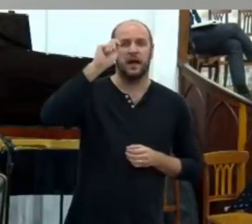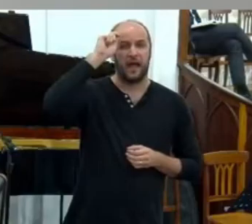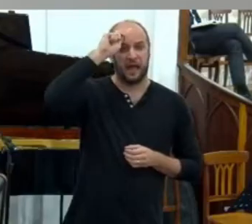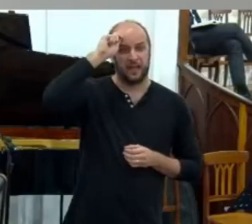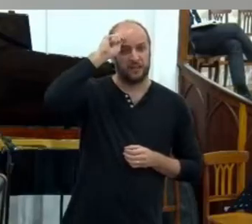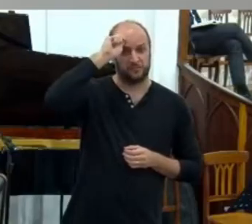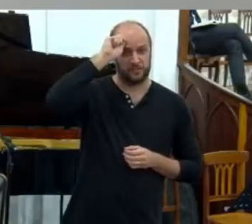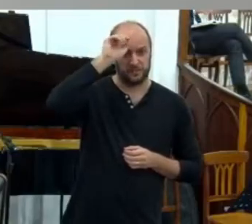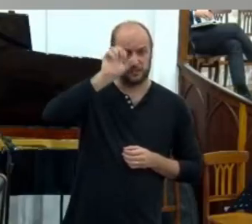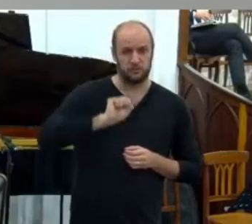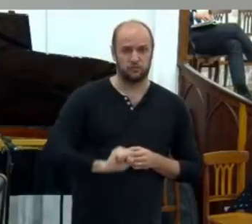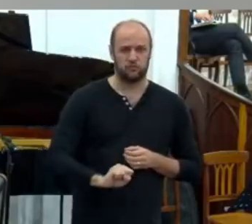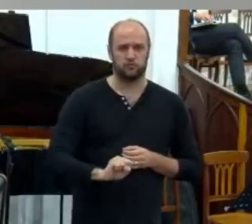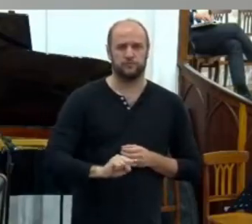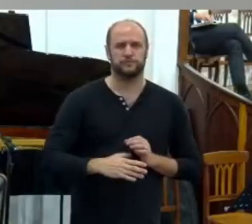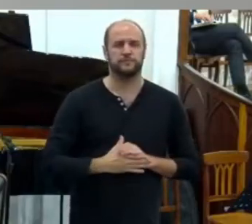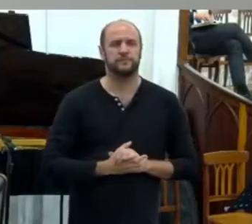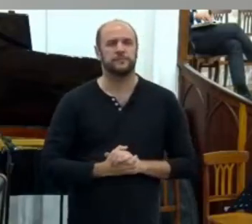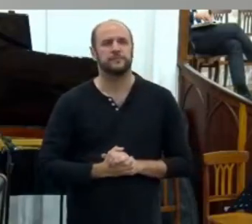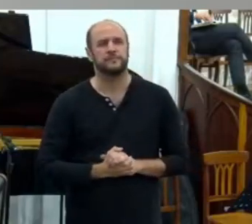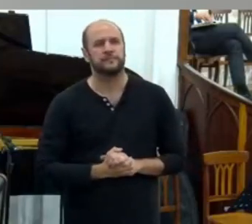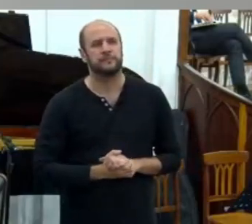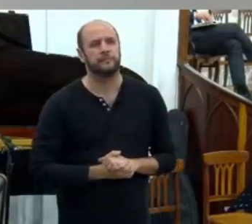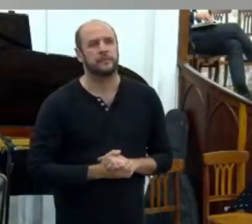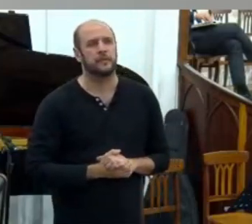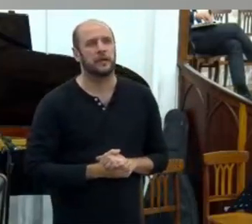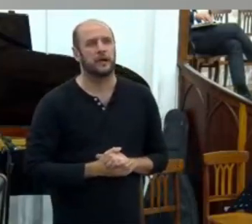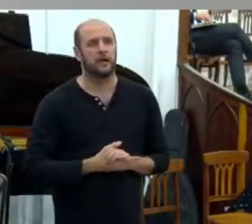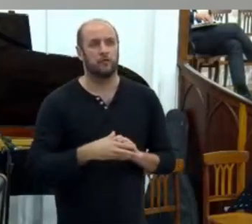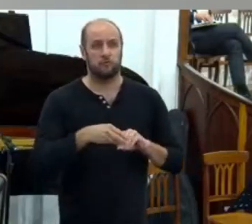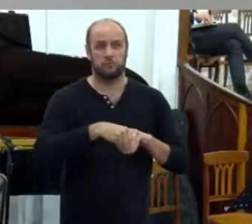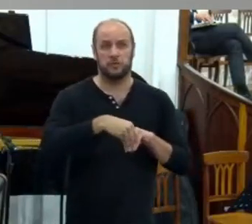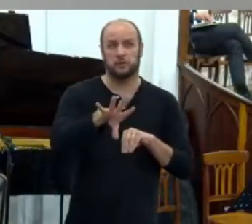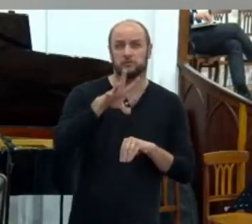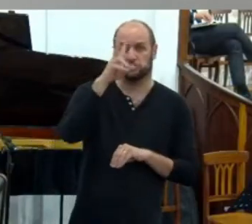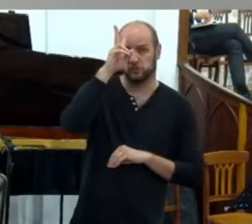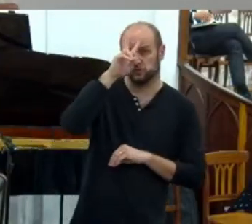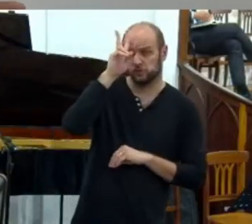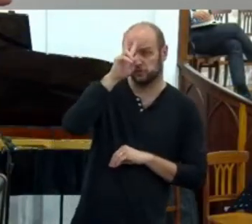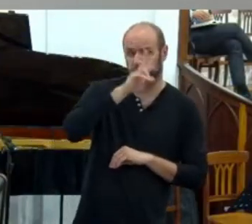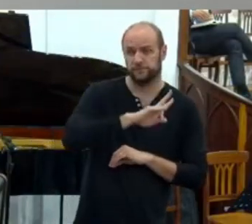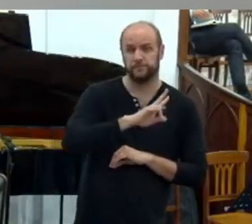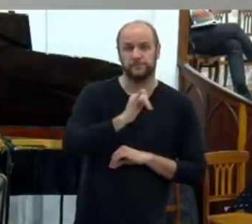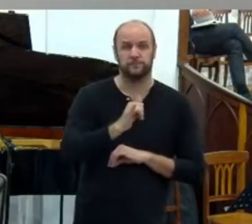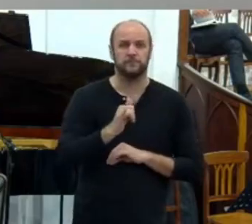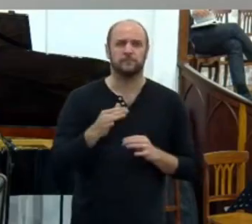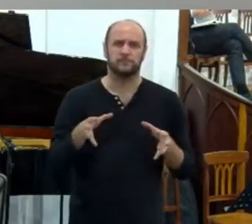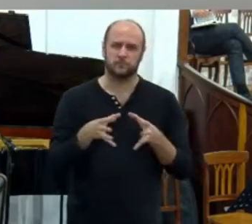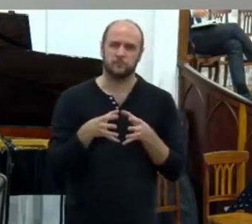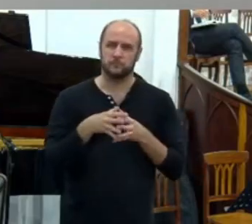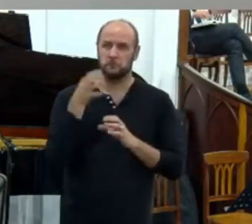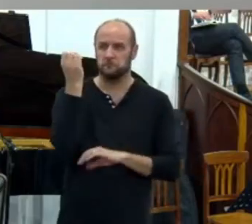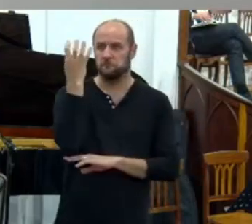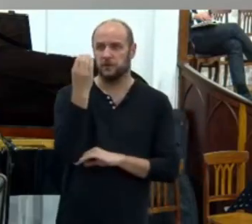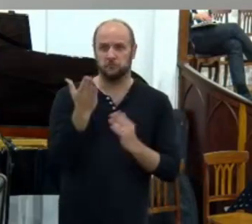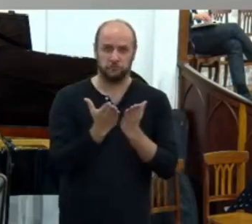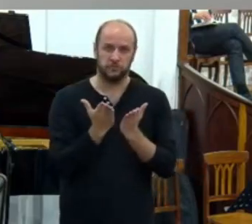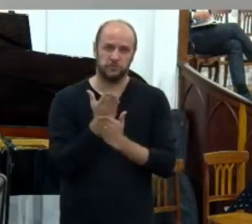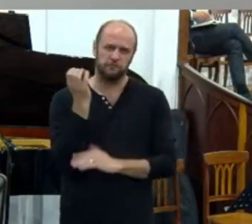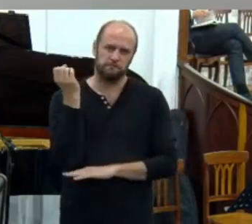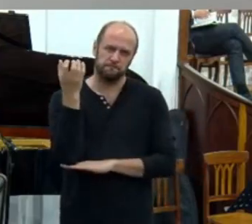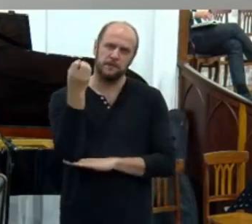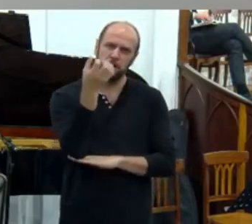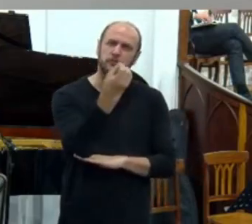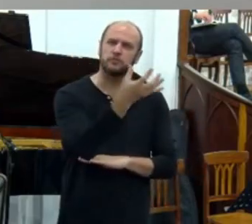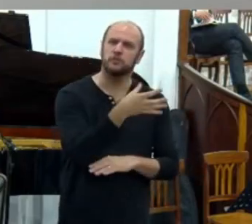anos. Ele então compartilhou uma história onde eles estavam em viagem, um grupo de cristãos e